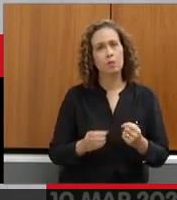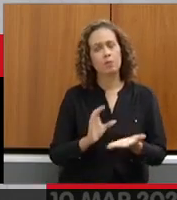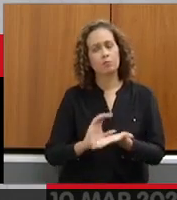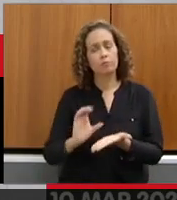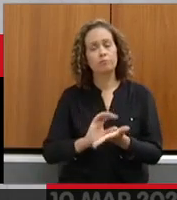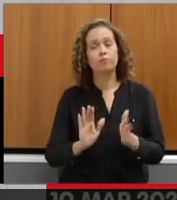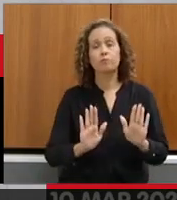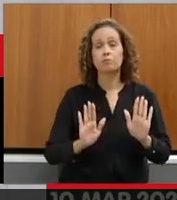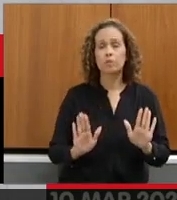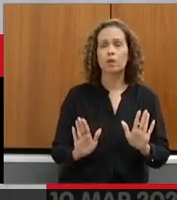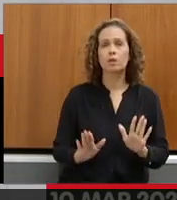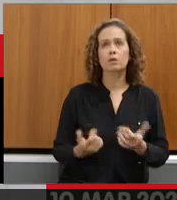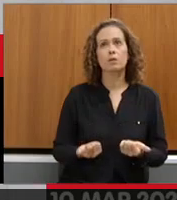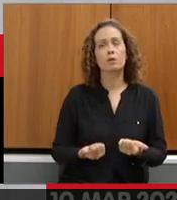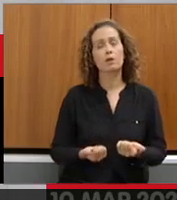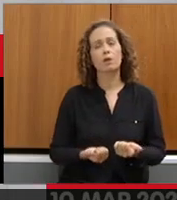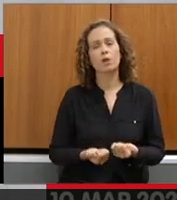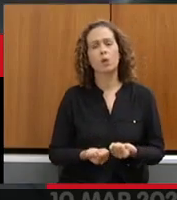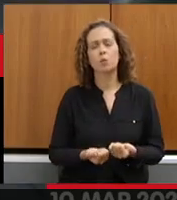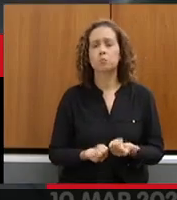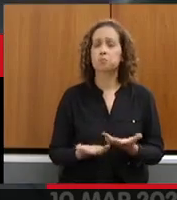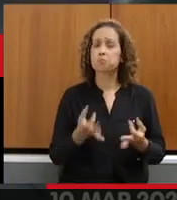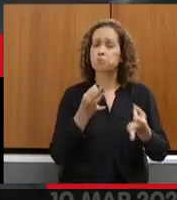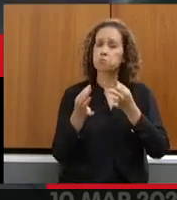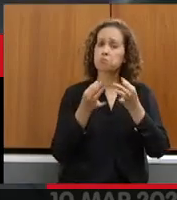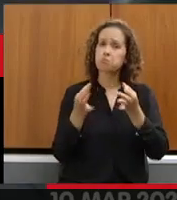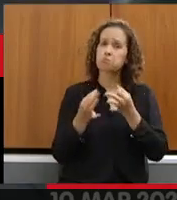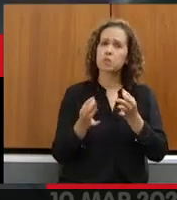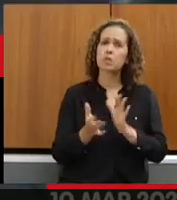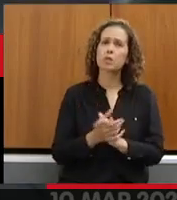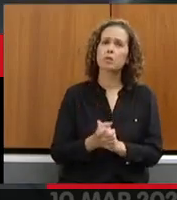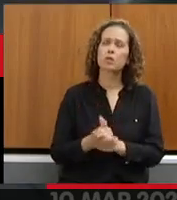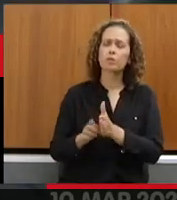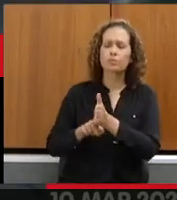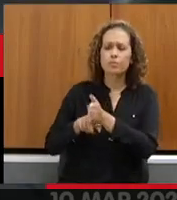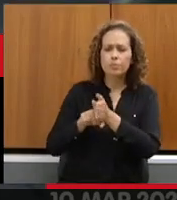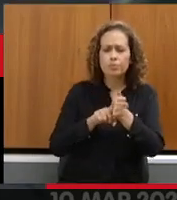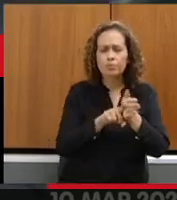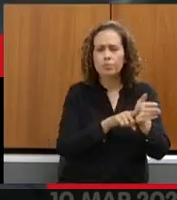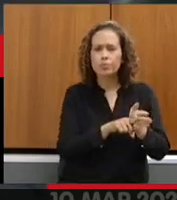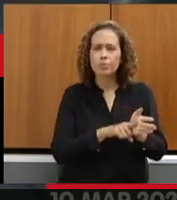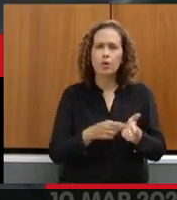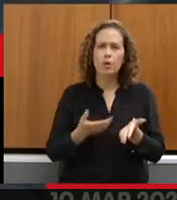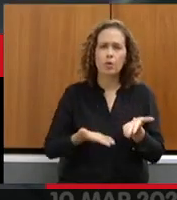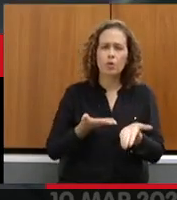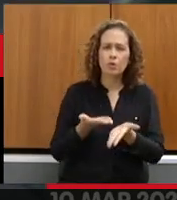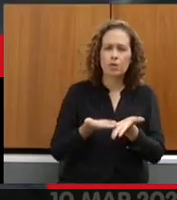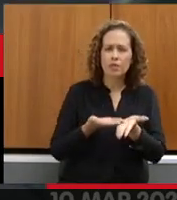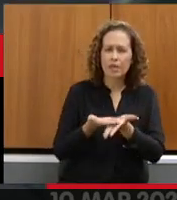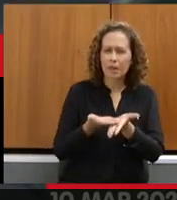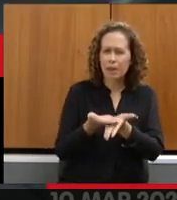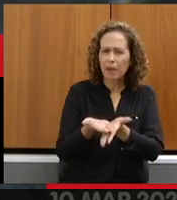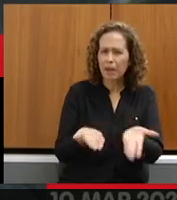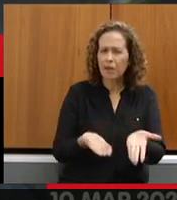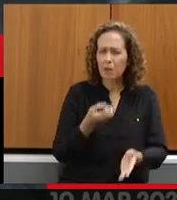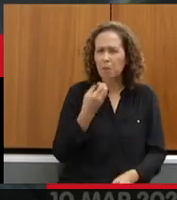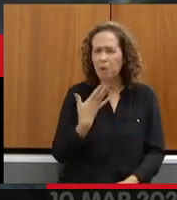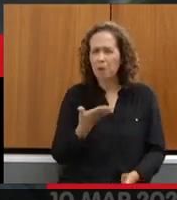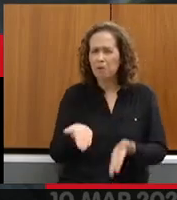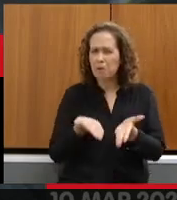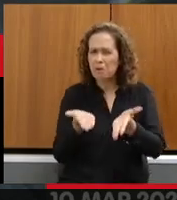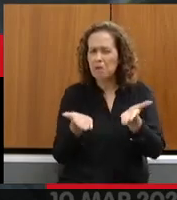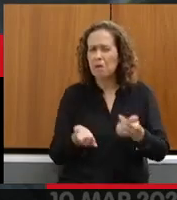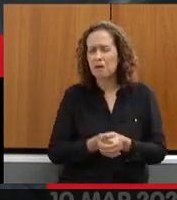Acho que seria interessante uma análise da eficácia desse tratamento que tem sido demonstrada recentemente o Ministério Público Federal